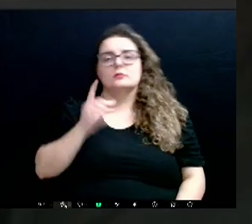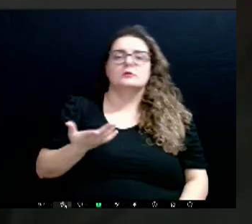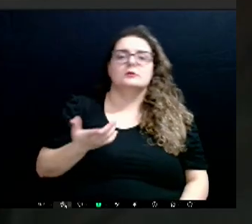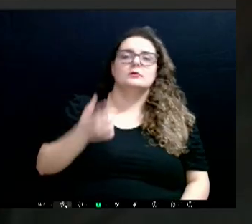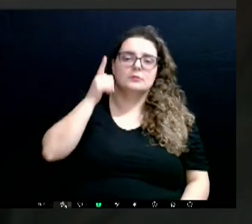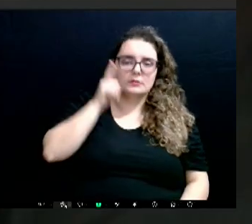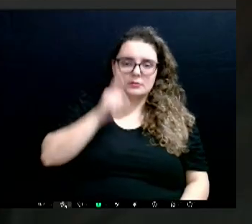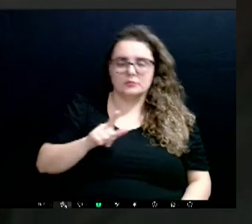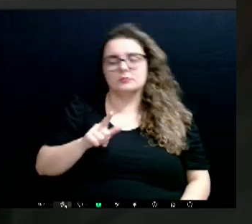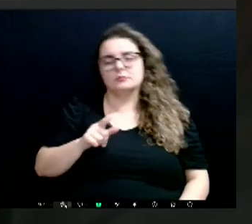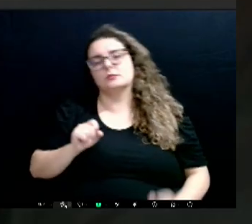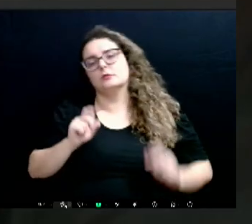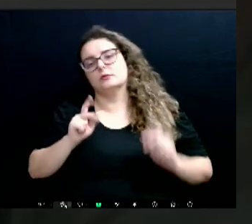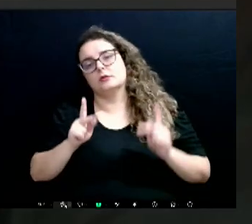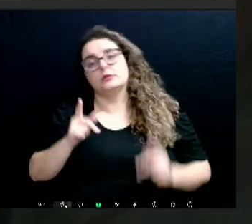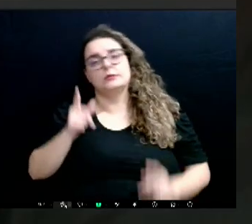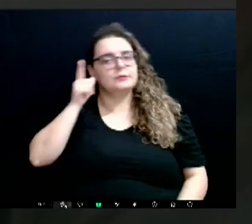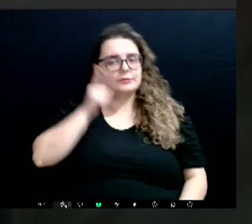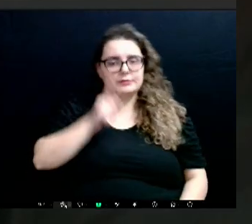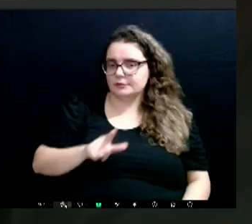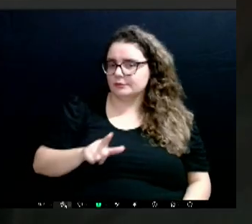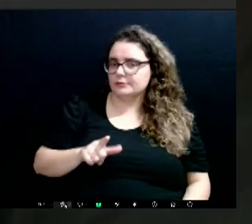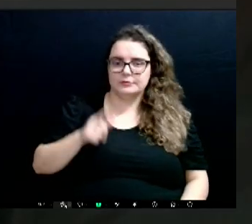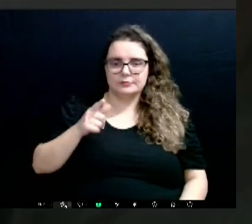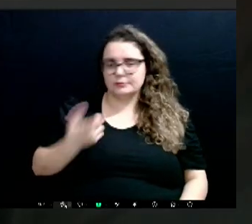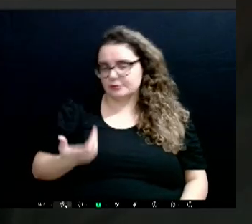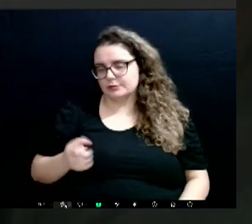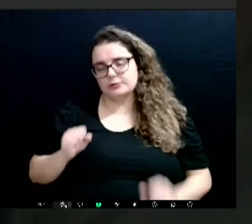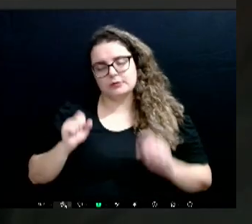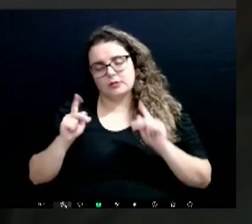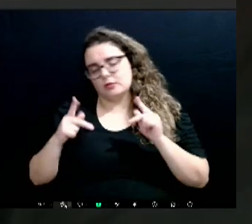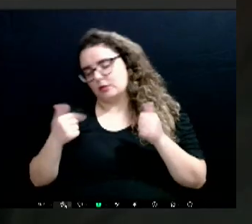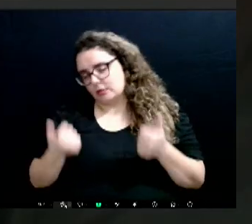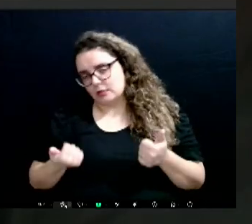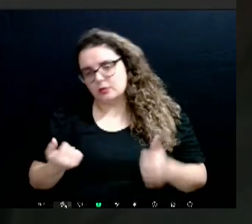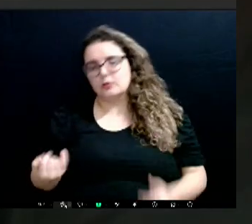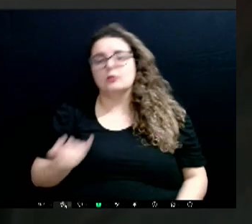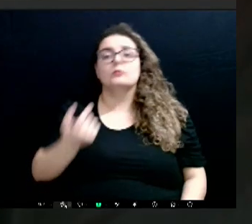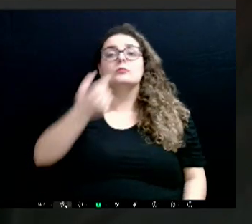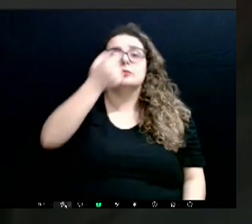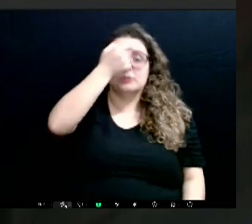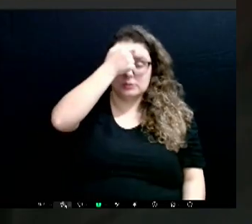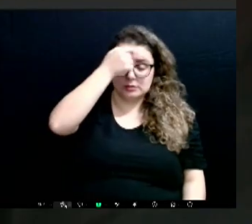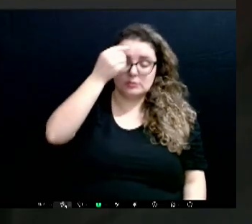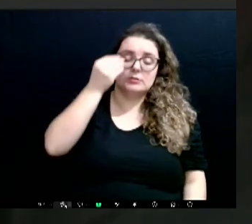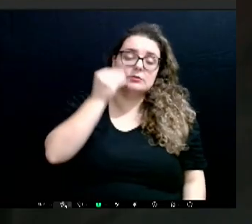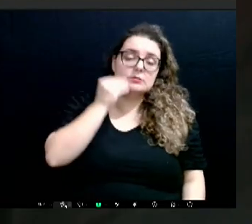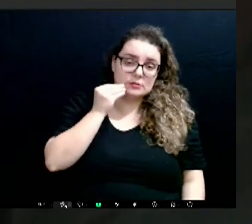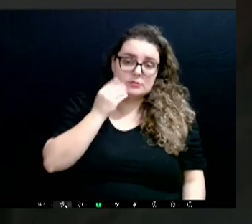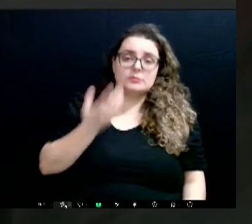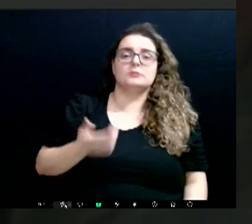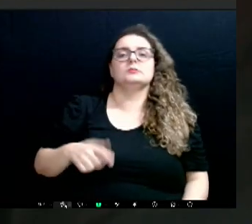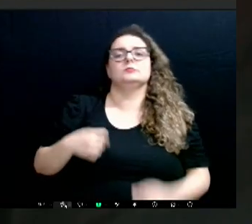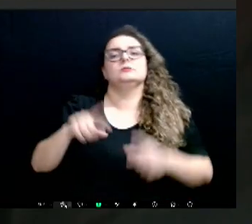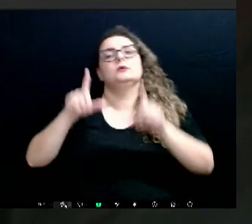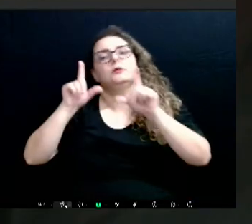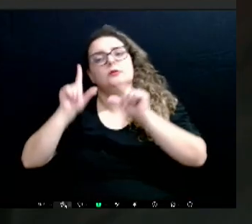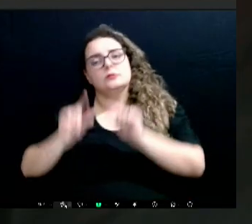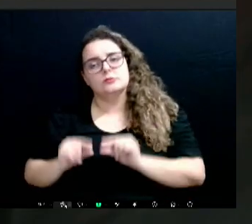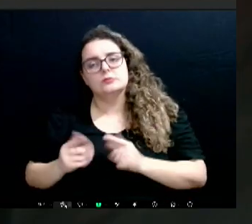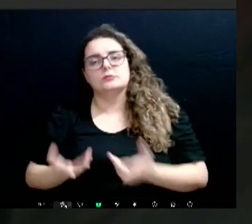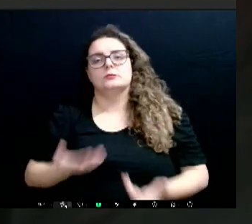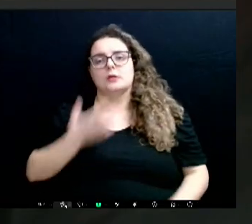bem, tem dia que eu não consigo, tá tudo bem também. O importante é você ter aí a consciência, né, de que você precisa sim